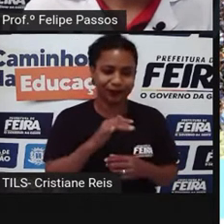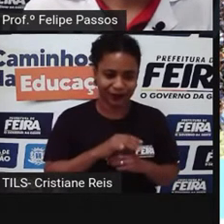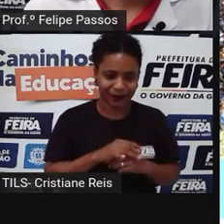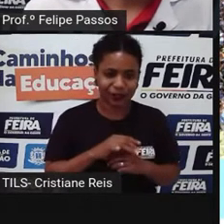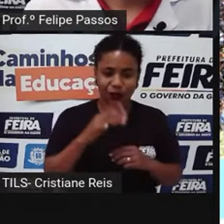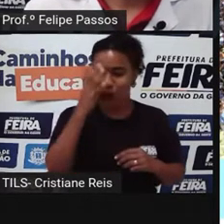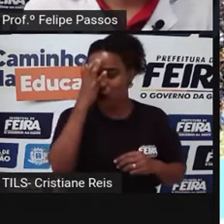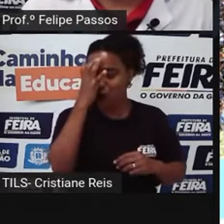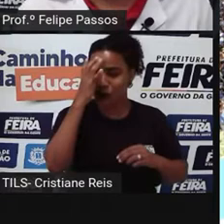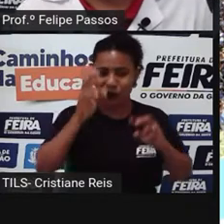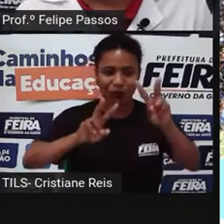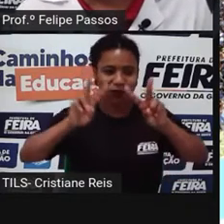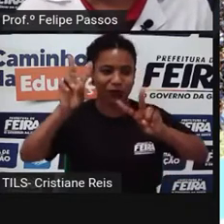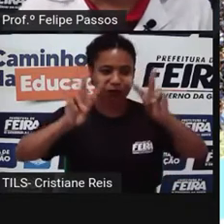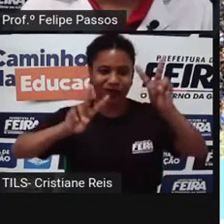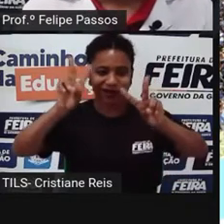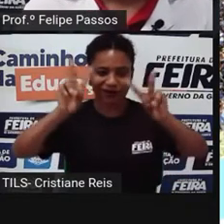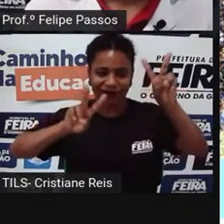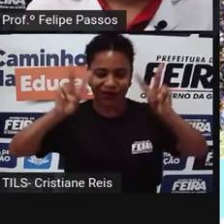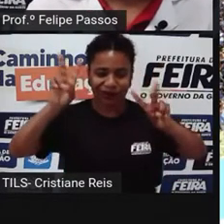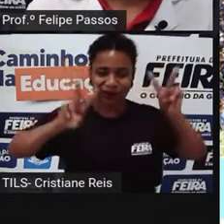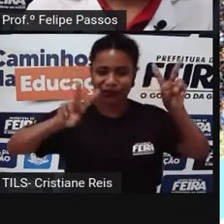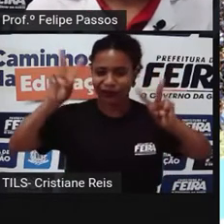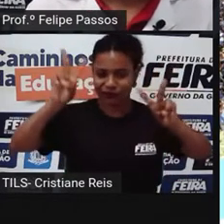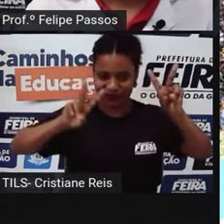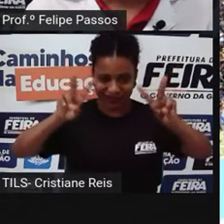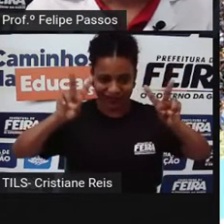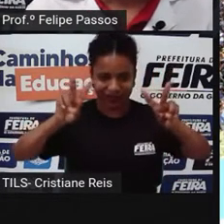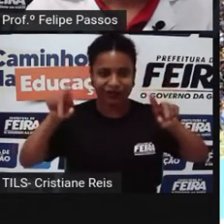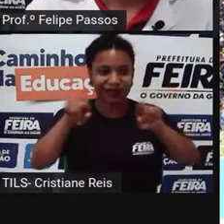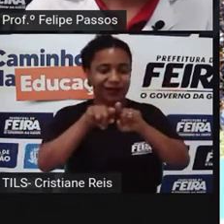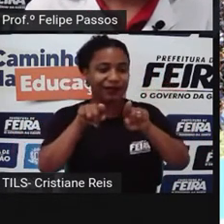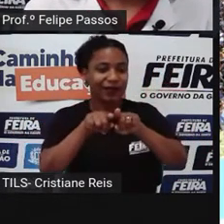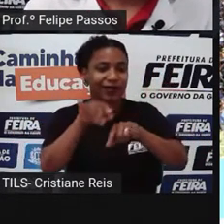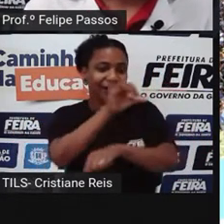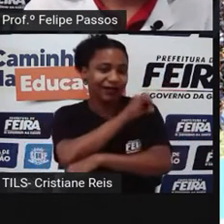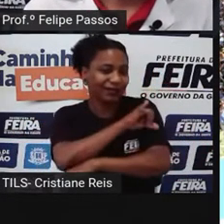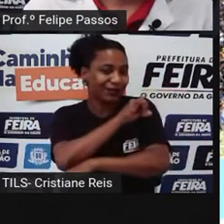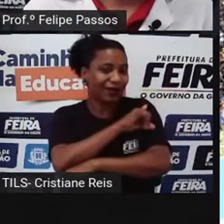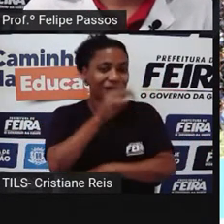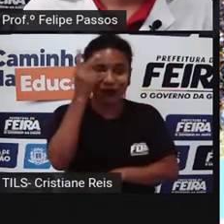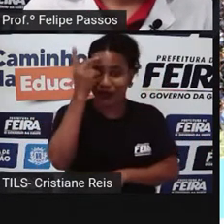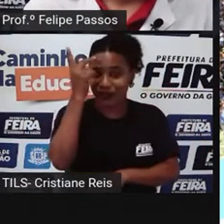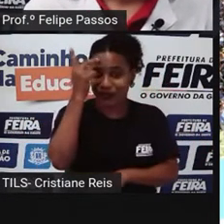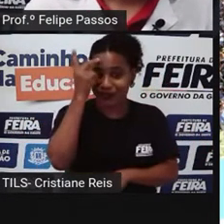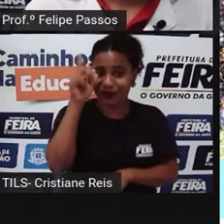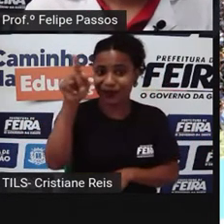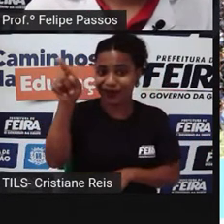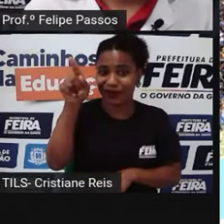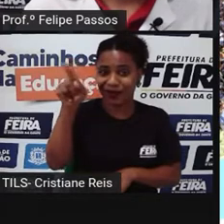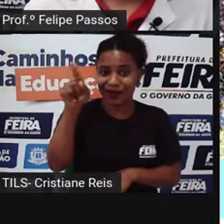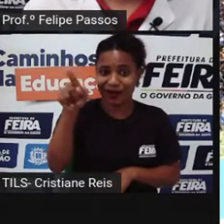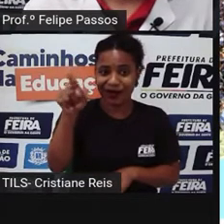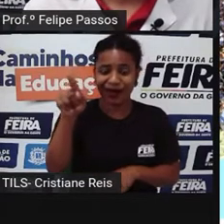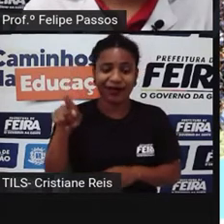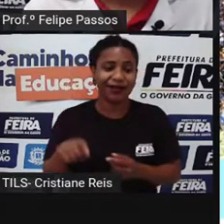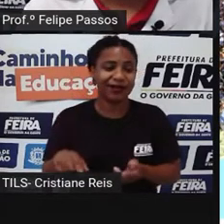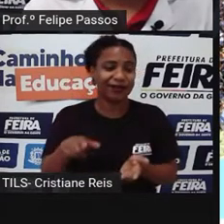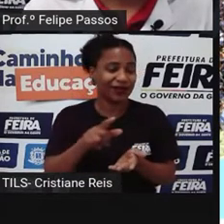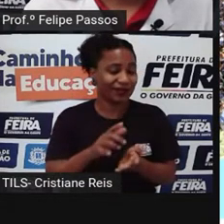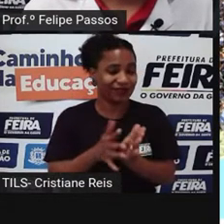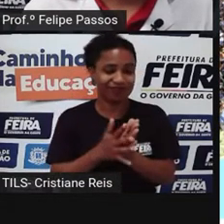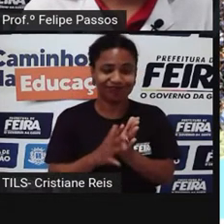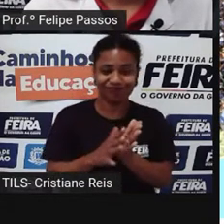carnaval de escola de samba lá no Rio e São Paulo, né, que são fenômenos culturais muito interessantes e que